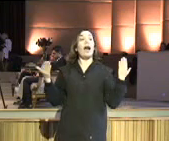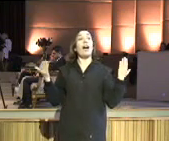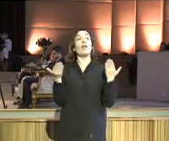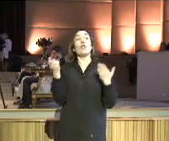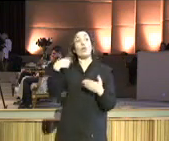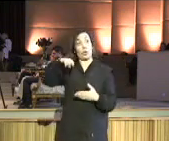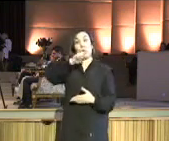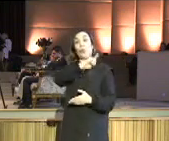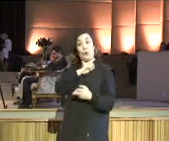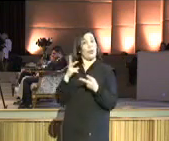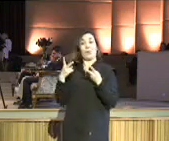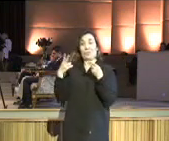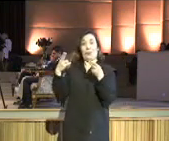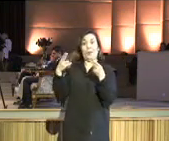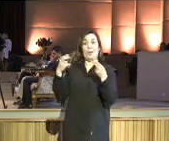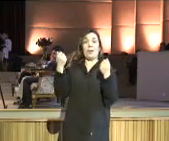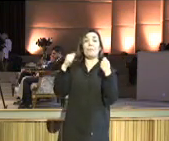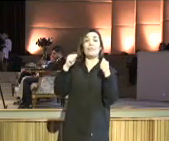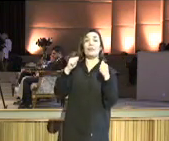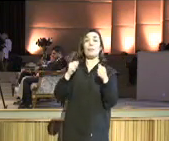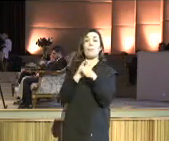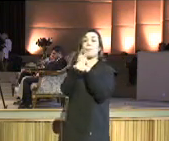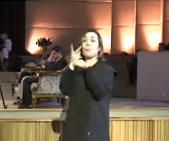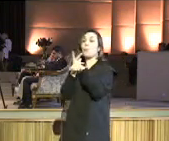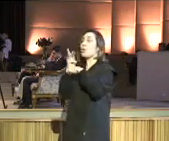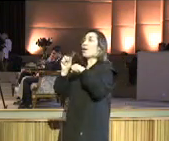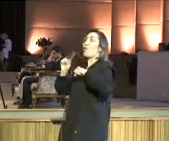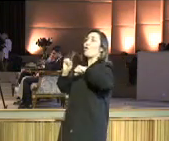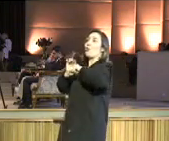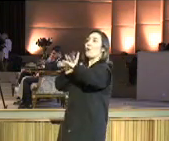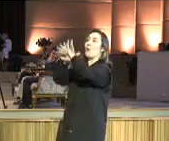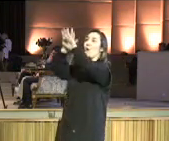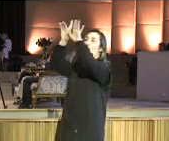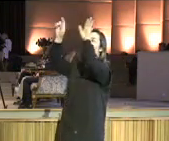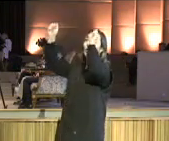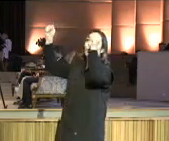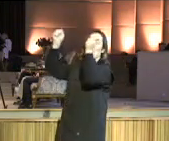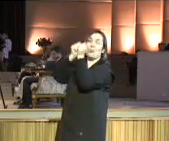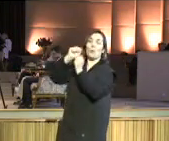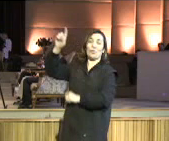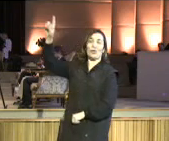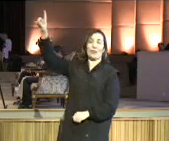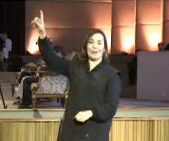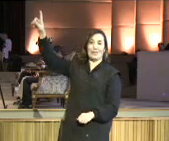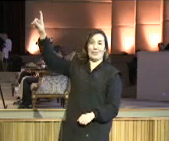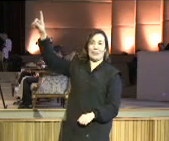de Deus em Cristo Jesus. Porque essa é a única que permanece.